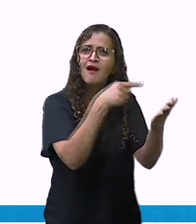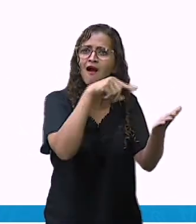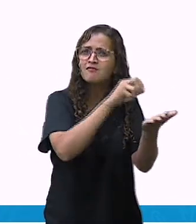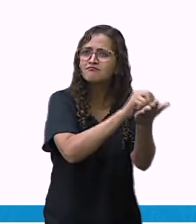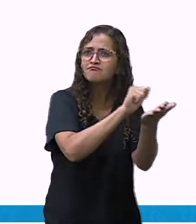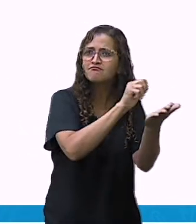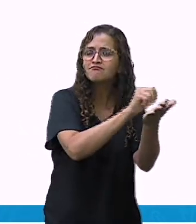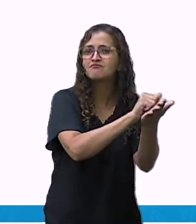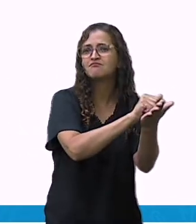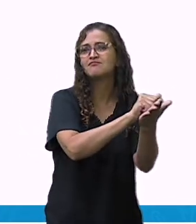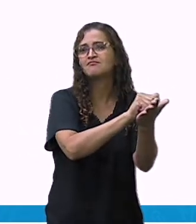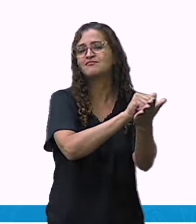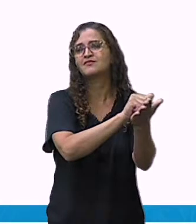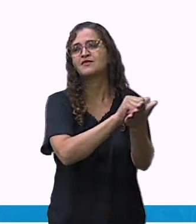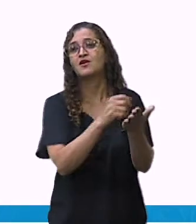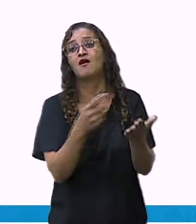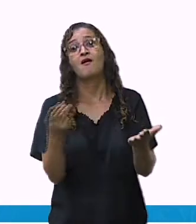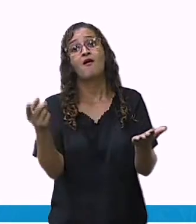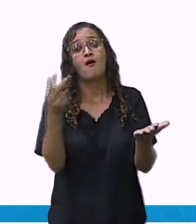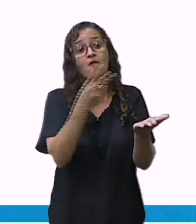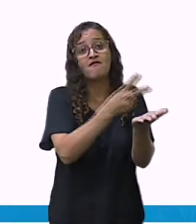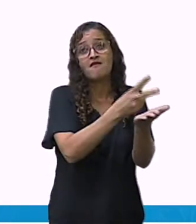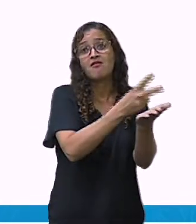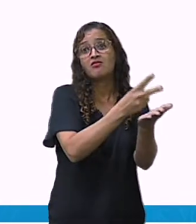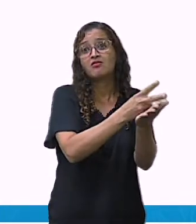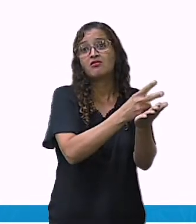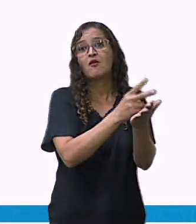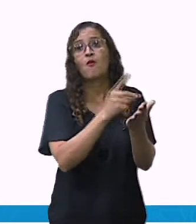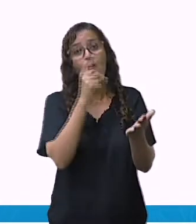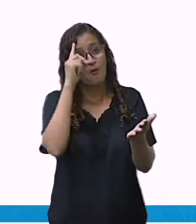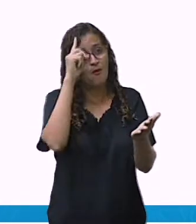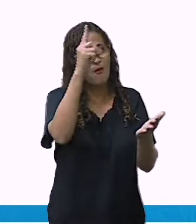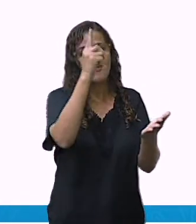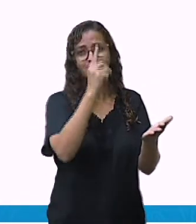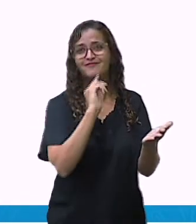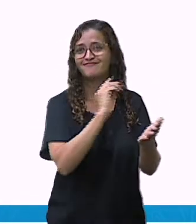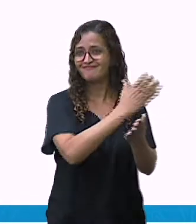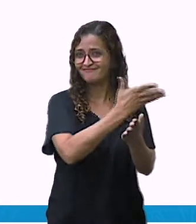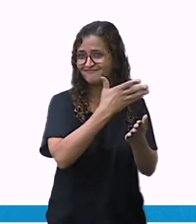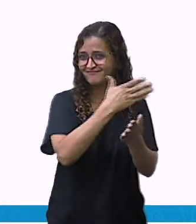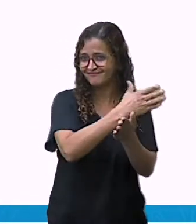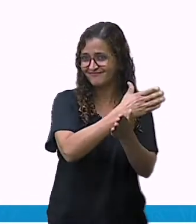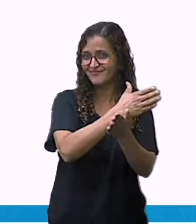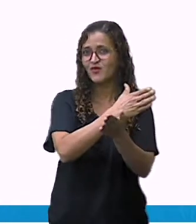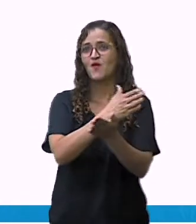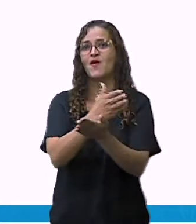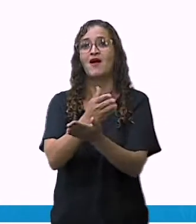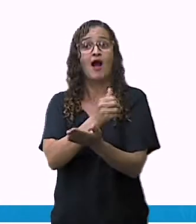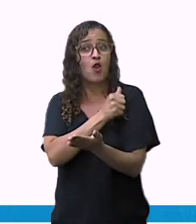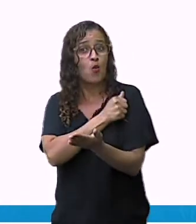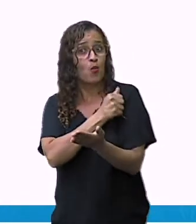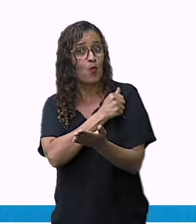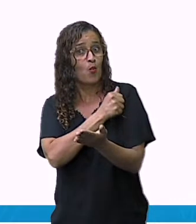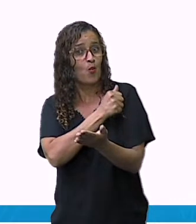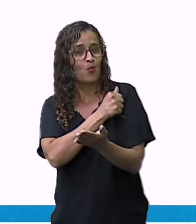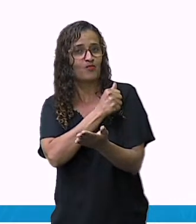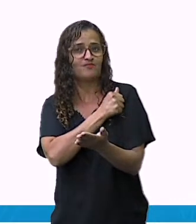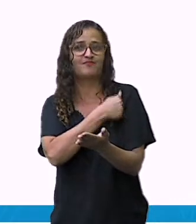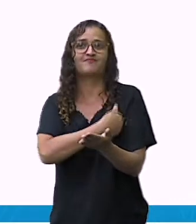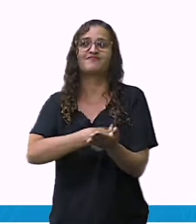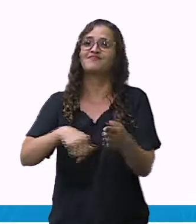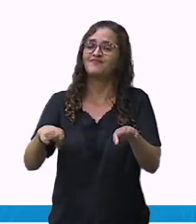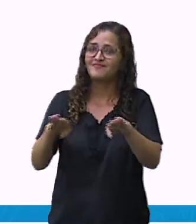municipal, então vocês são classificados como estudantes, como alunos